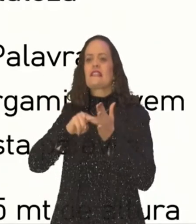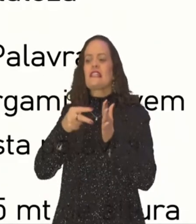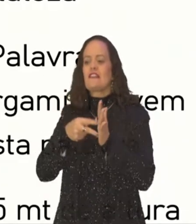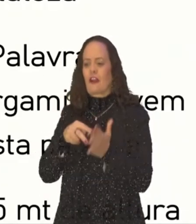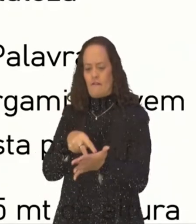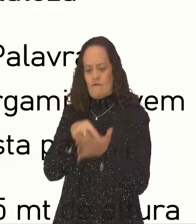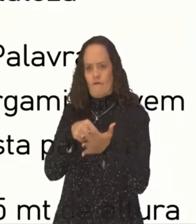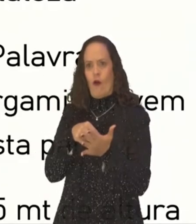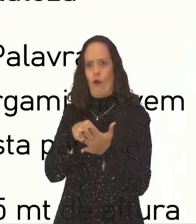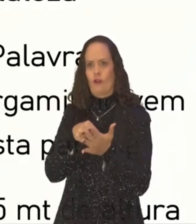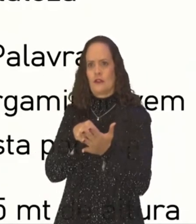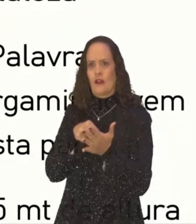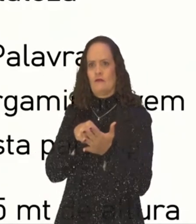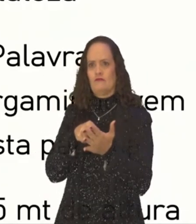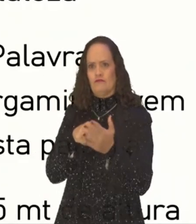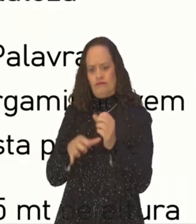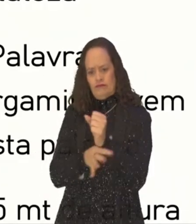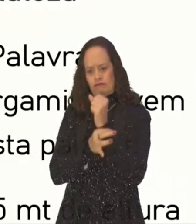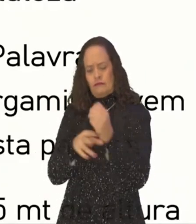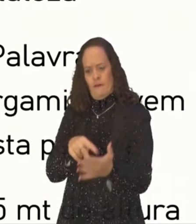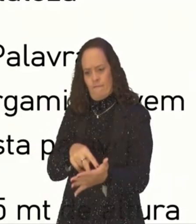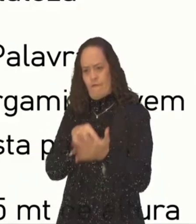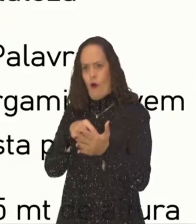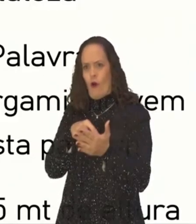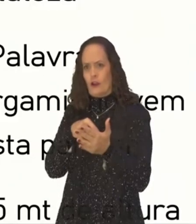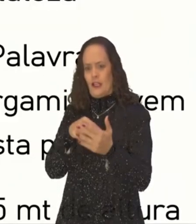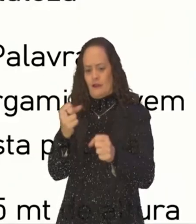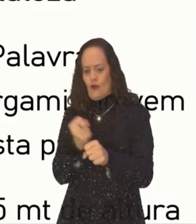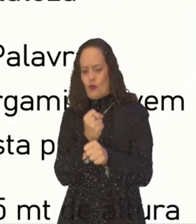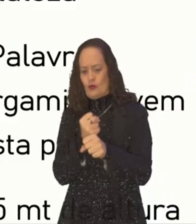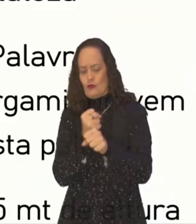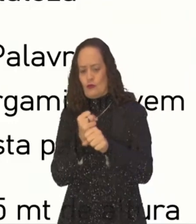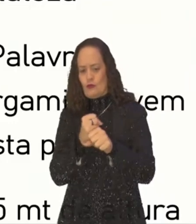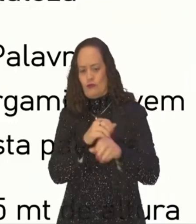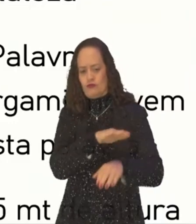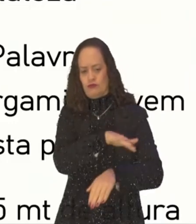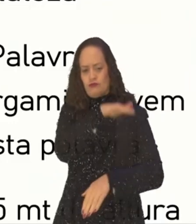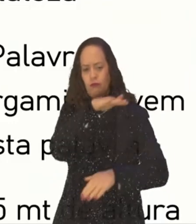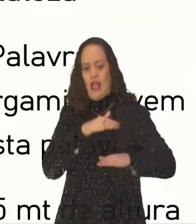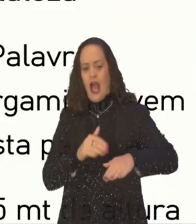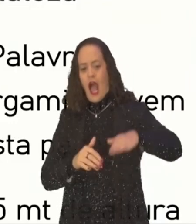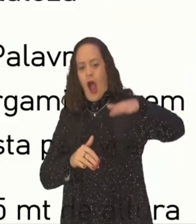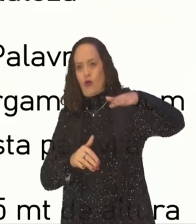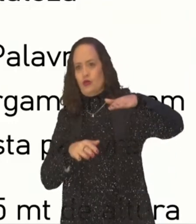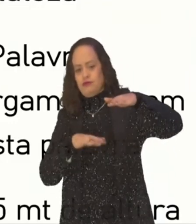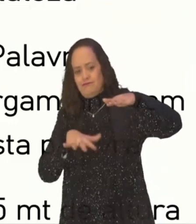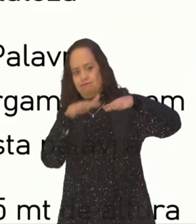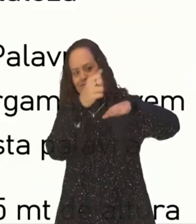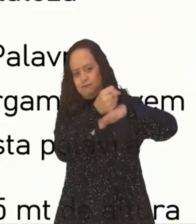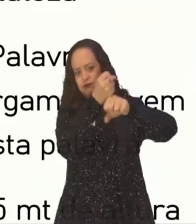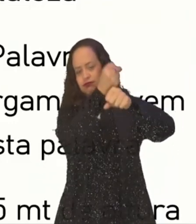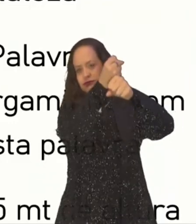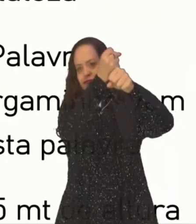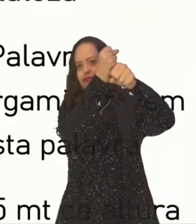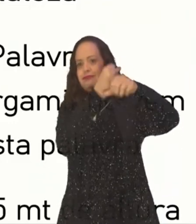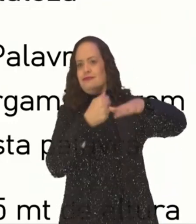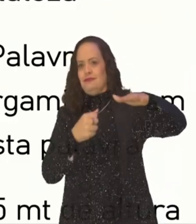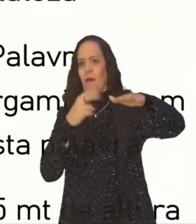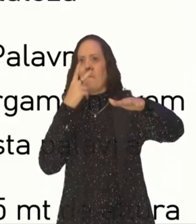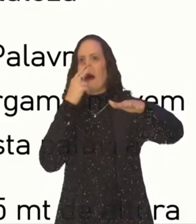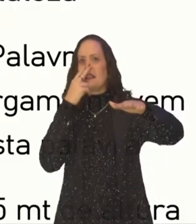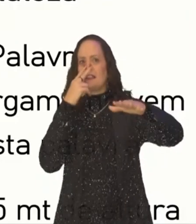sua construção numa parte alta daquela região e em forma de fortaleza, e naturalmente